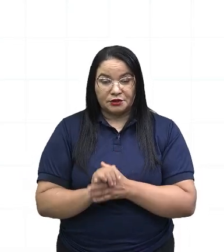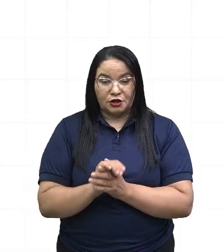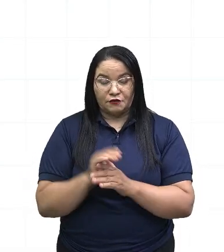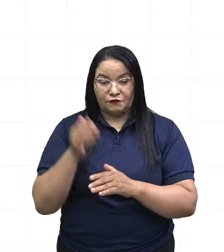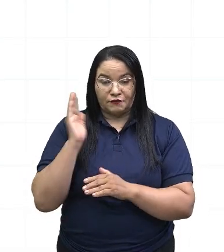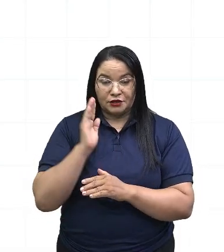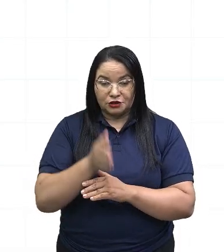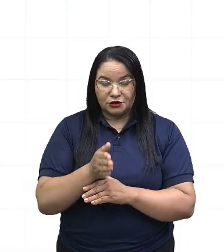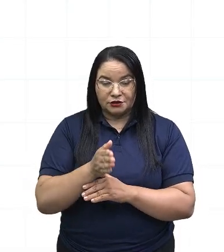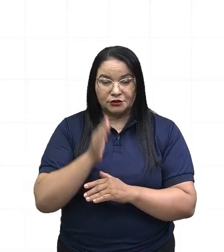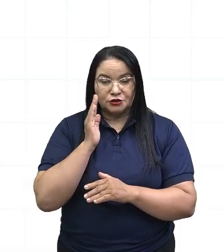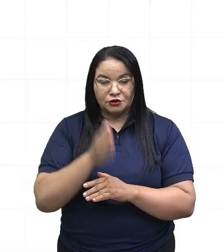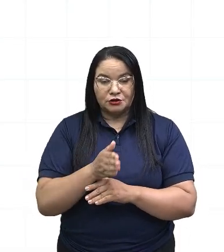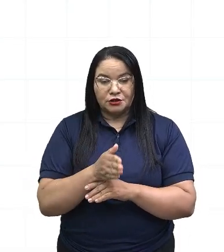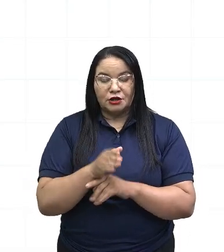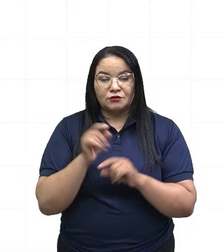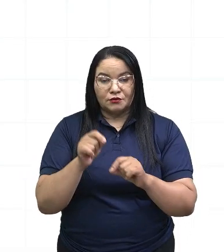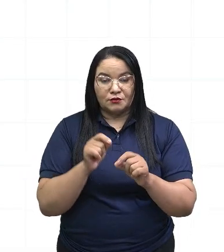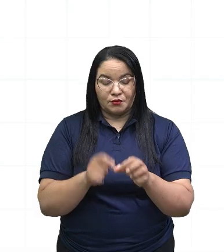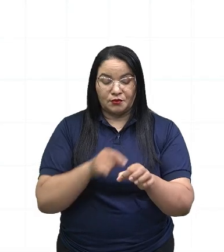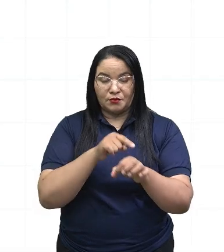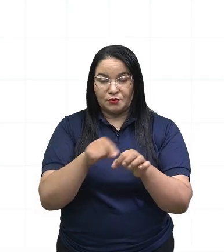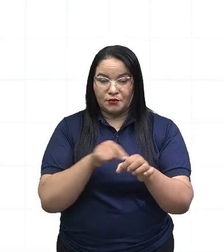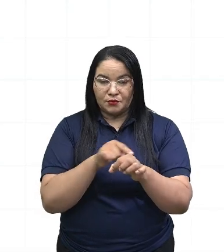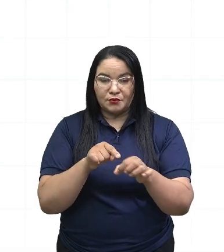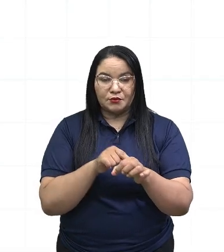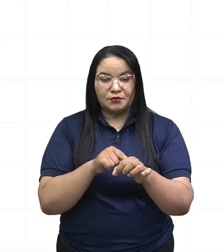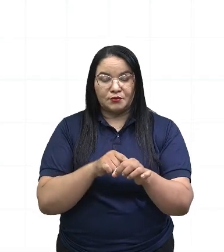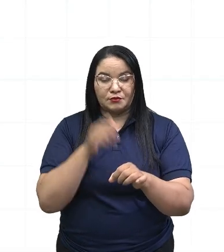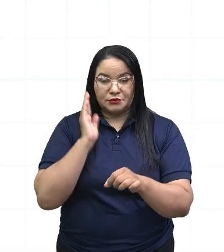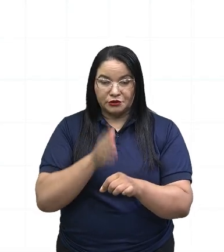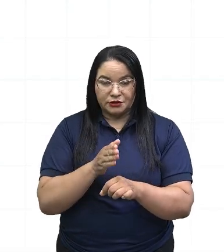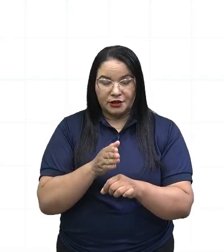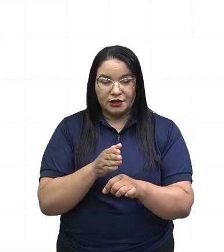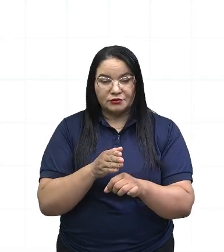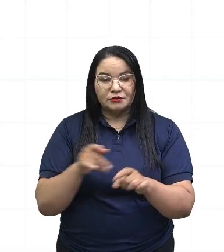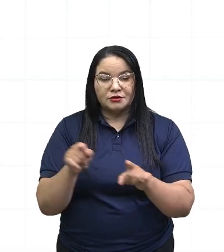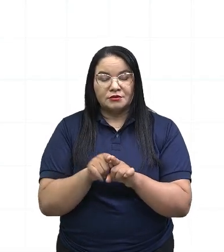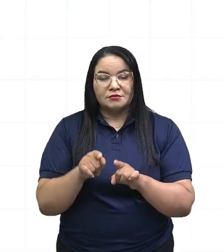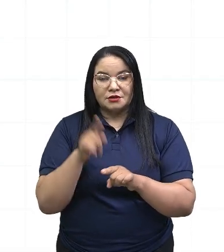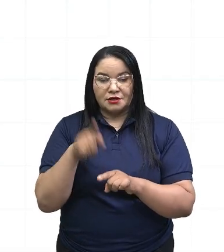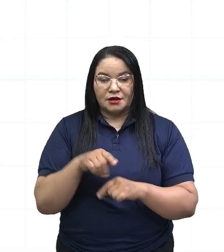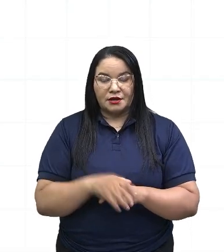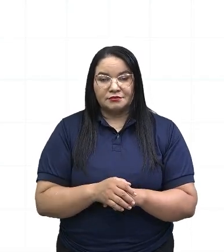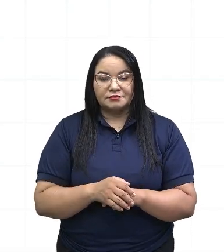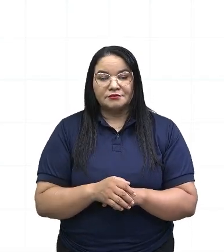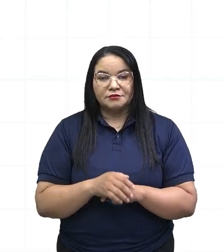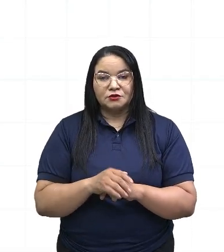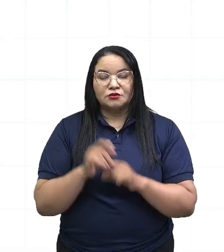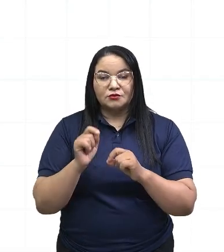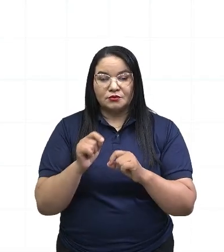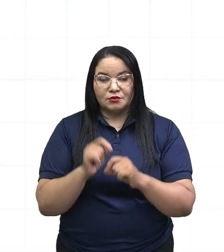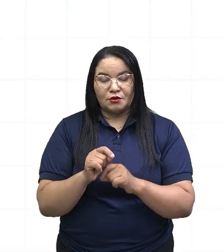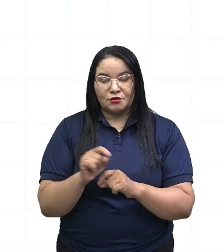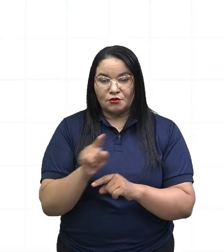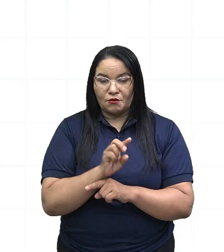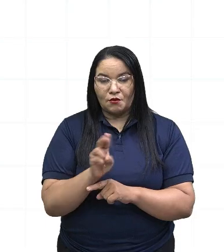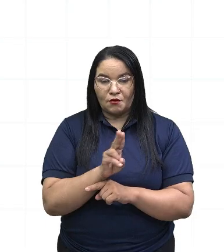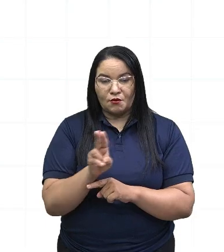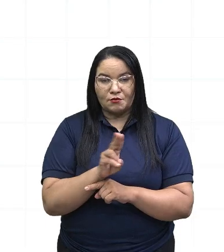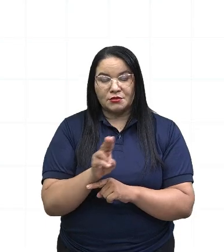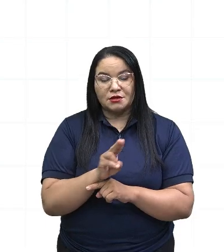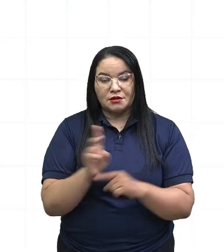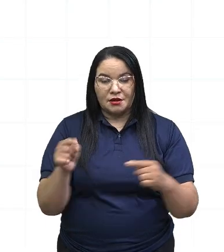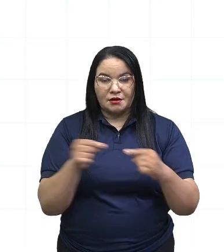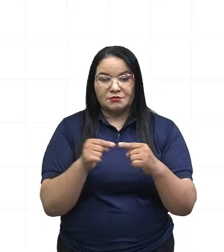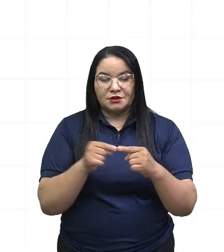vai diretamente lá no tumor, por exemplo, né? Por isso que é chamado, né, Risolda, de Isso. radioterapia, né? É a utilização